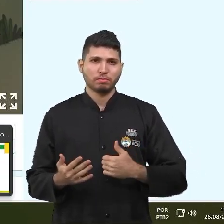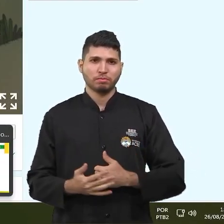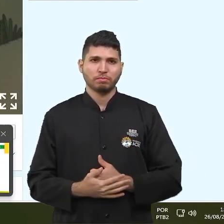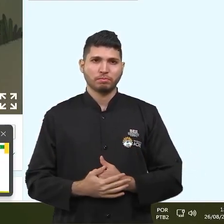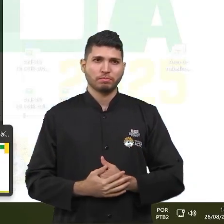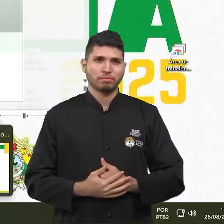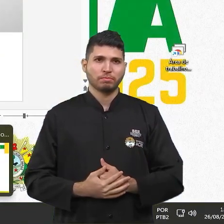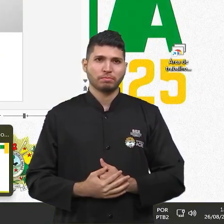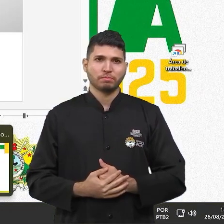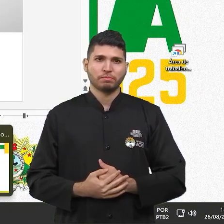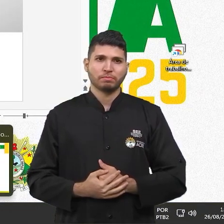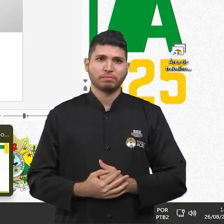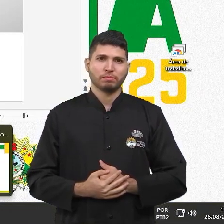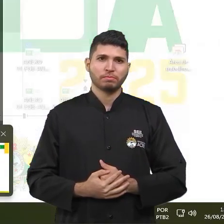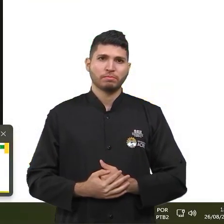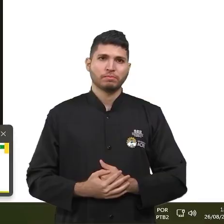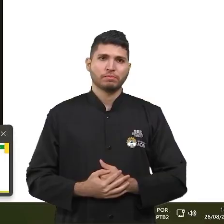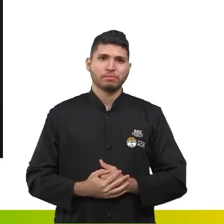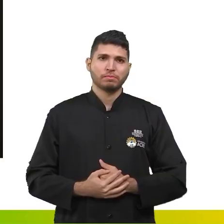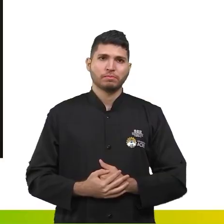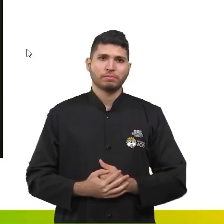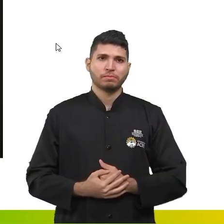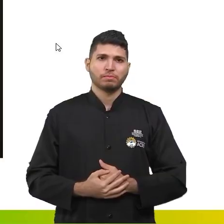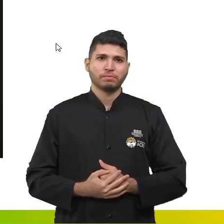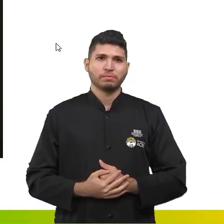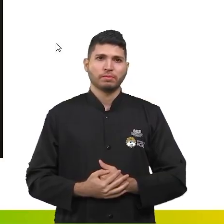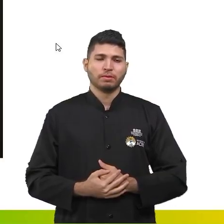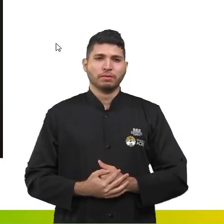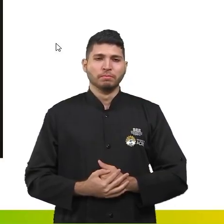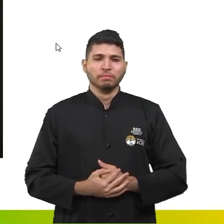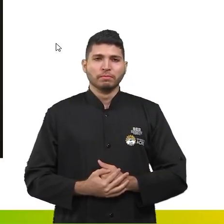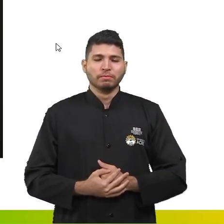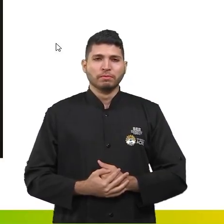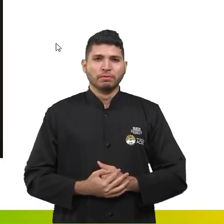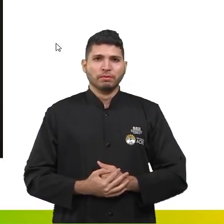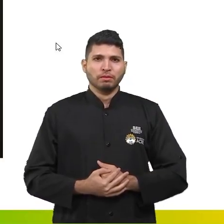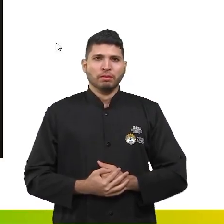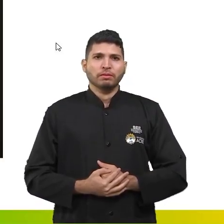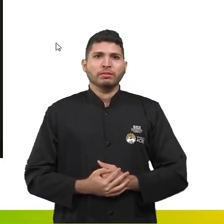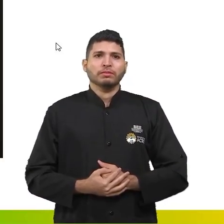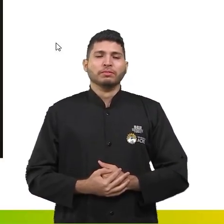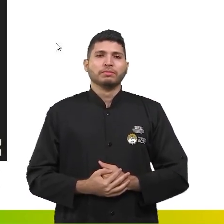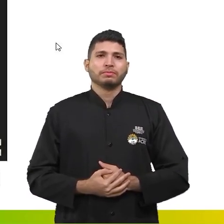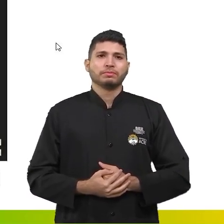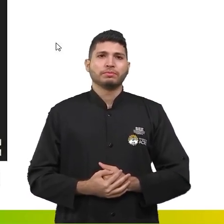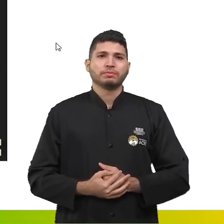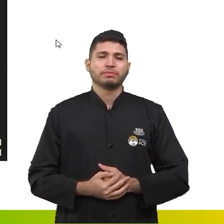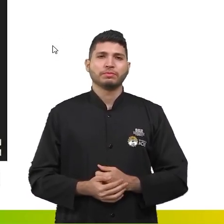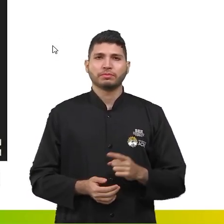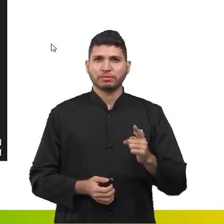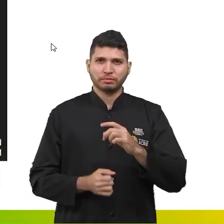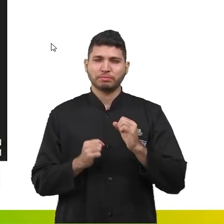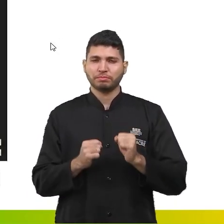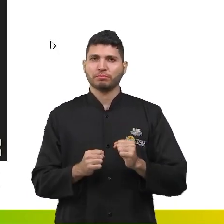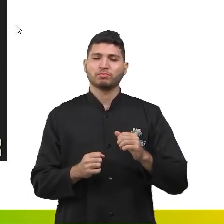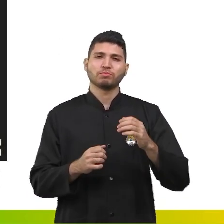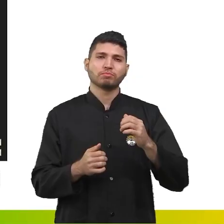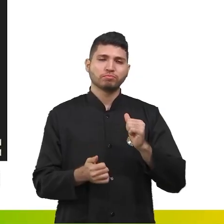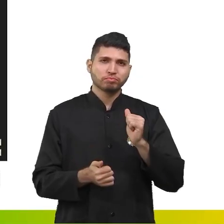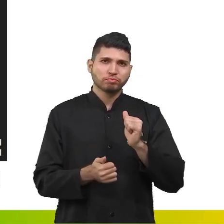você pode entrar depois aqui com mais calma e jogar para ver até onde você consegue avançar.